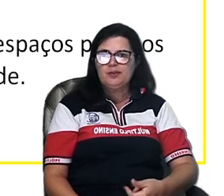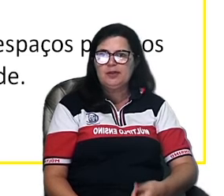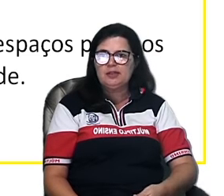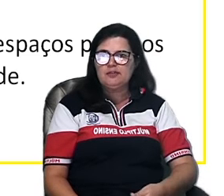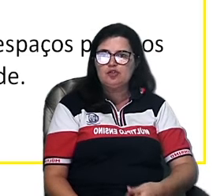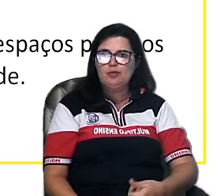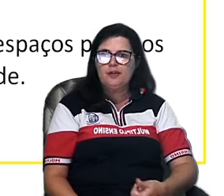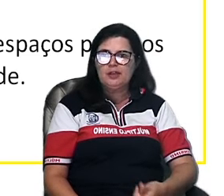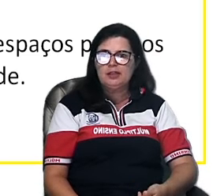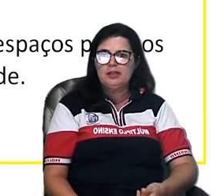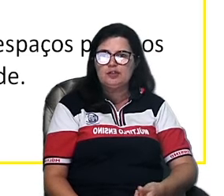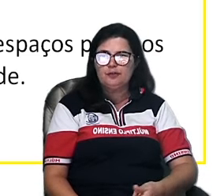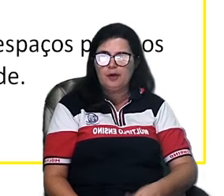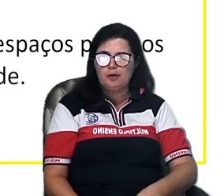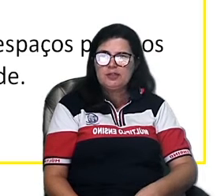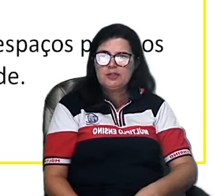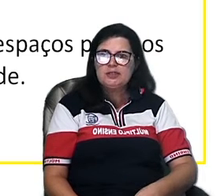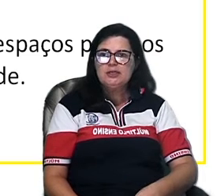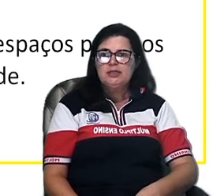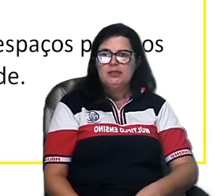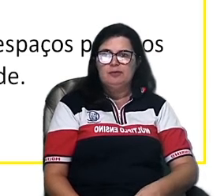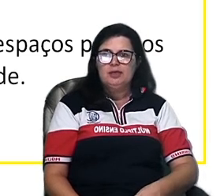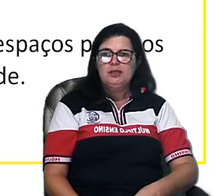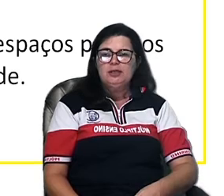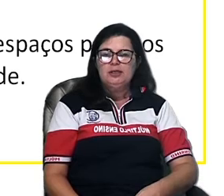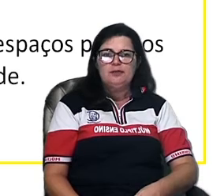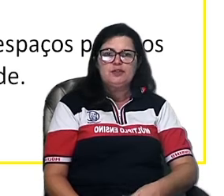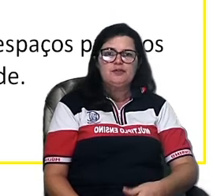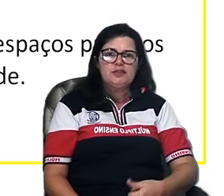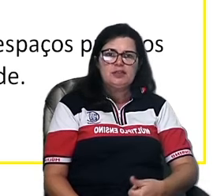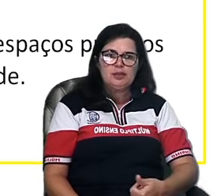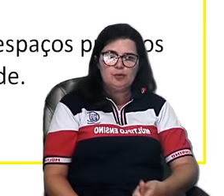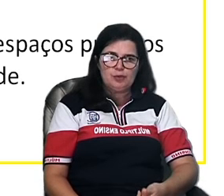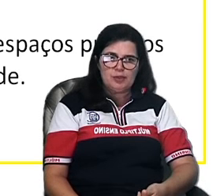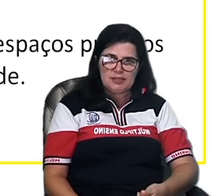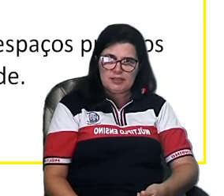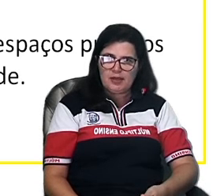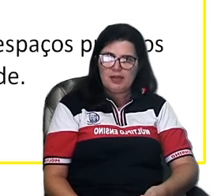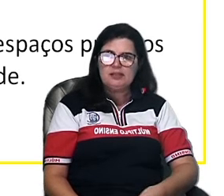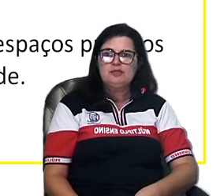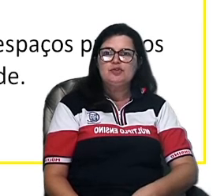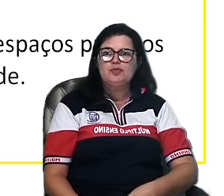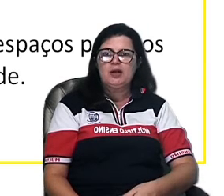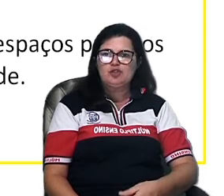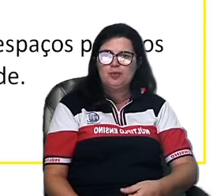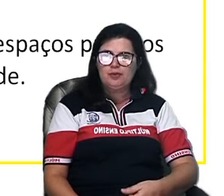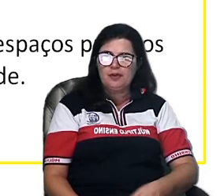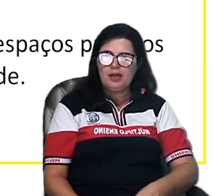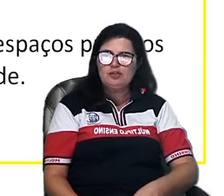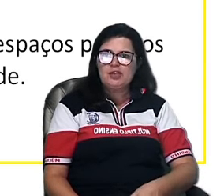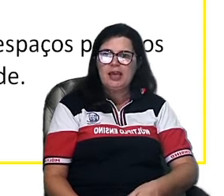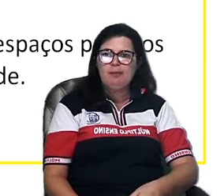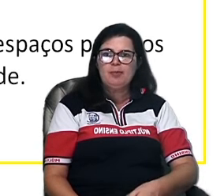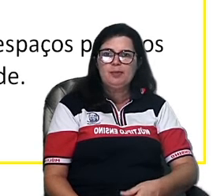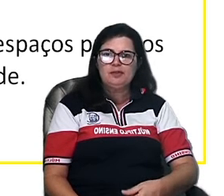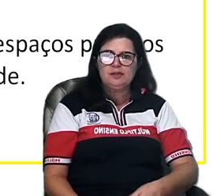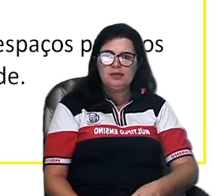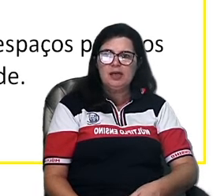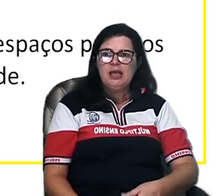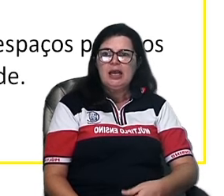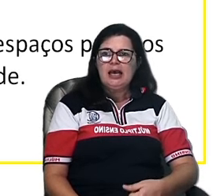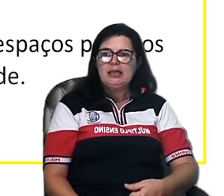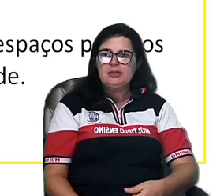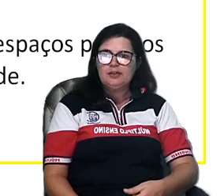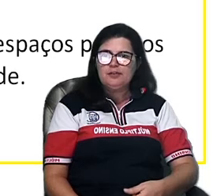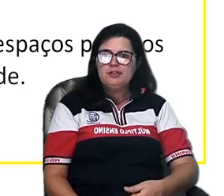classificamos as afirmativas como verdadeiras ou falsas, né? E aí você fez a leitura dessas frases: nos espaços privados é